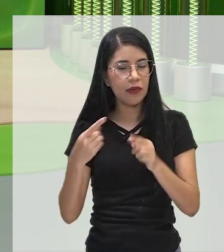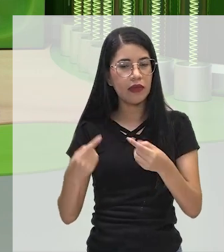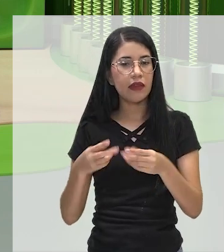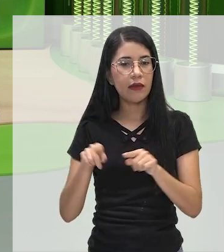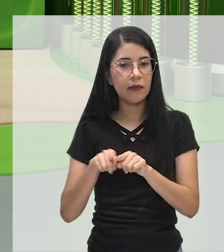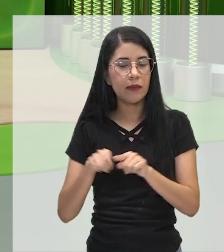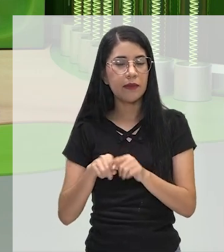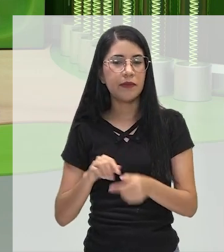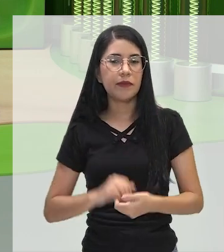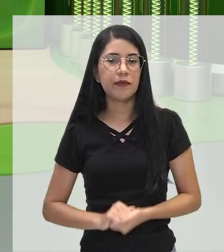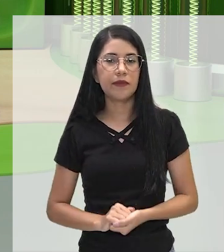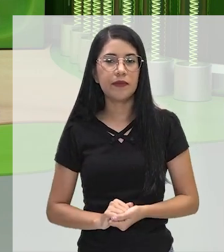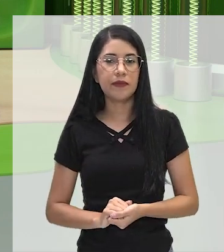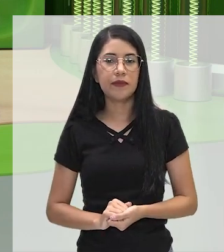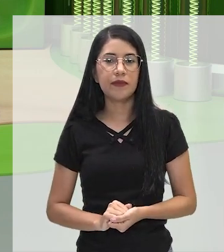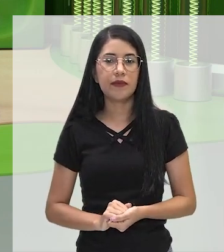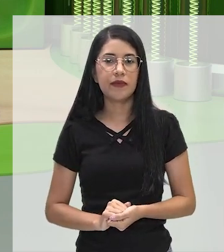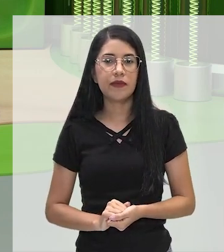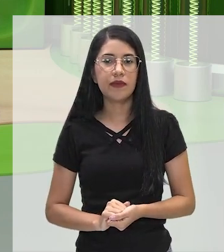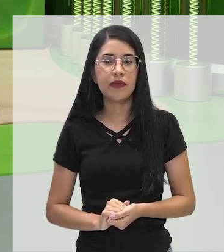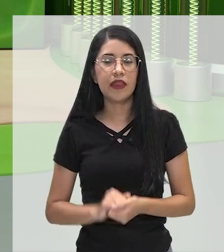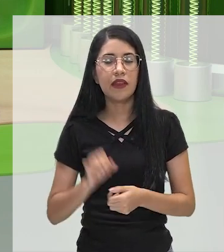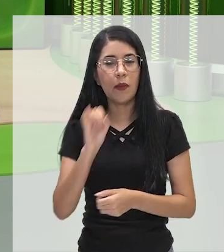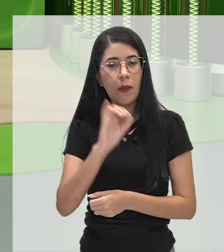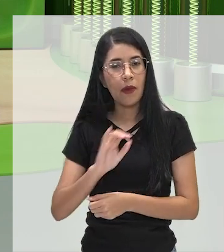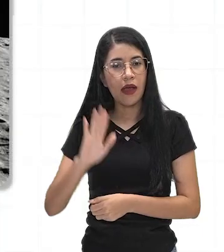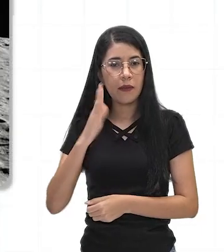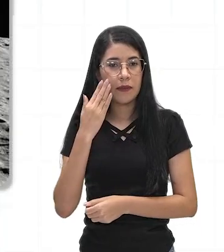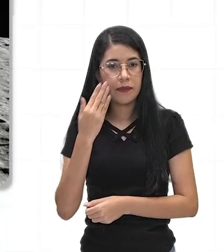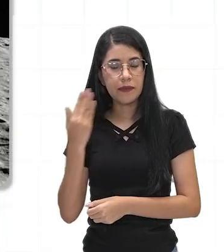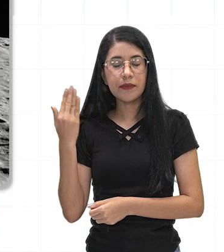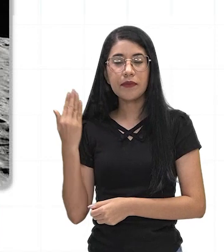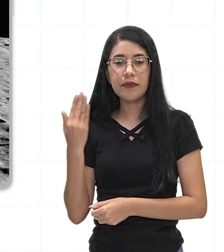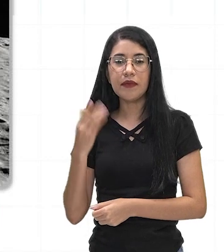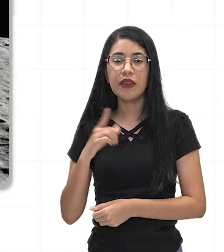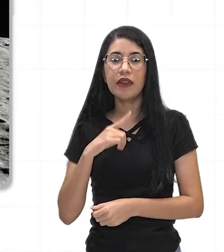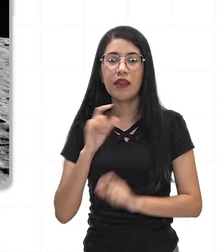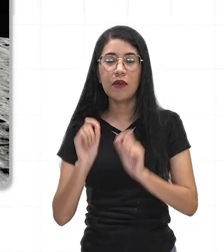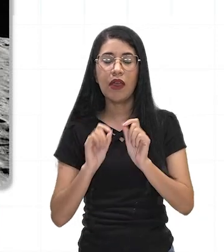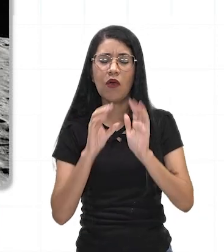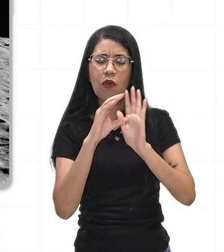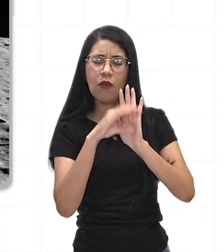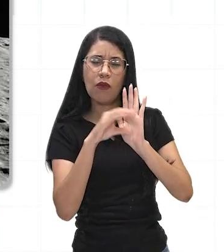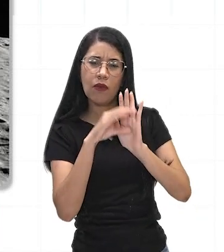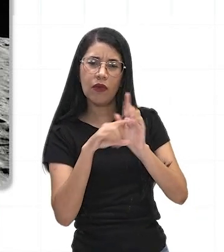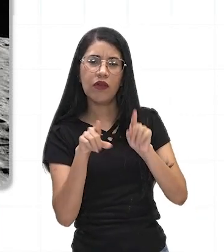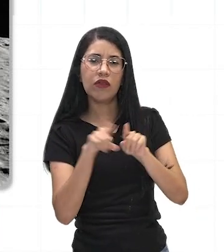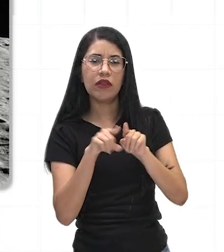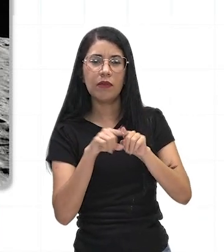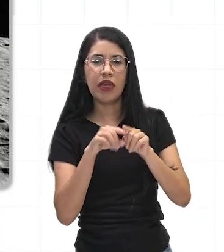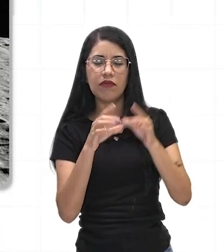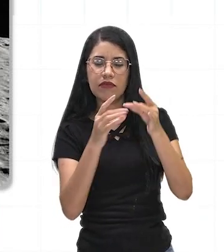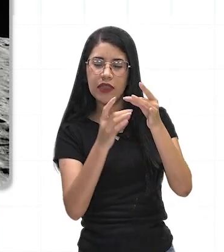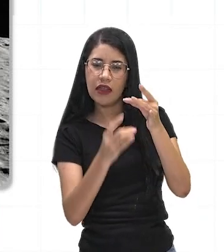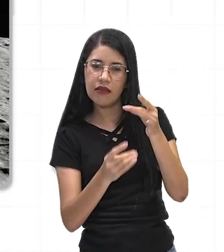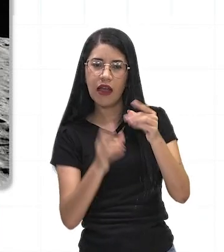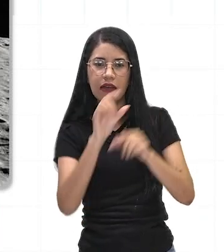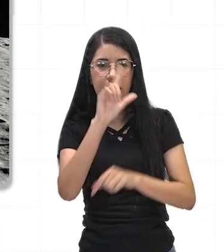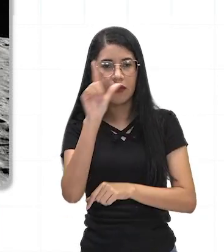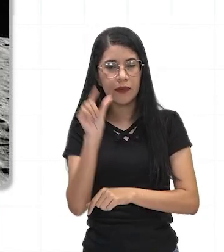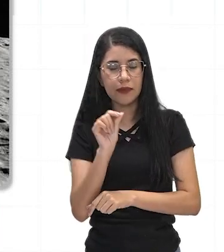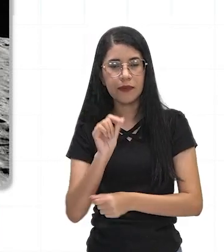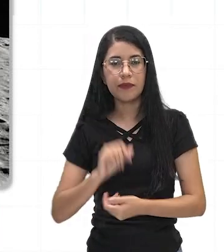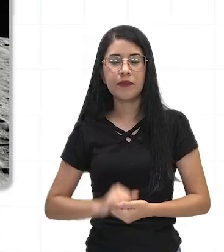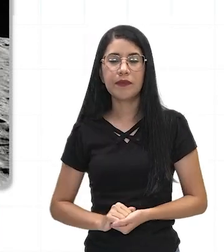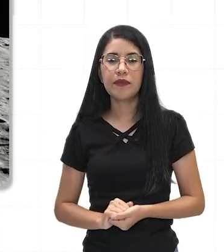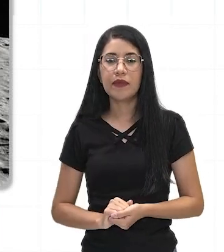bem mais ainda sobre ela, tá bom? Vamos para a nossa primeira imagem ali, para a gente ver o conceito, então, e um pouco mais sobre a Lua. A